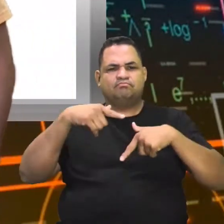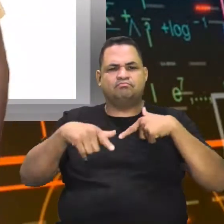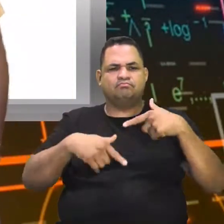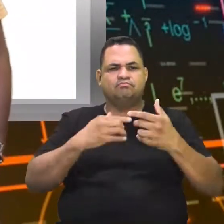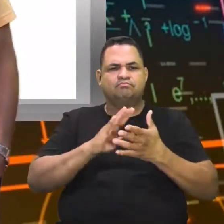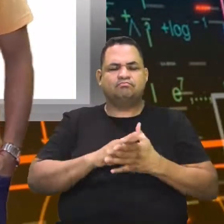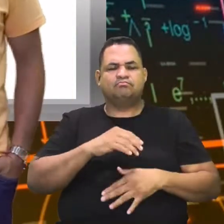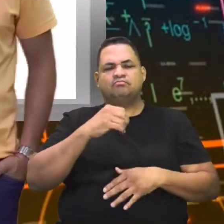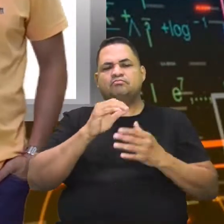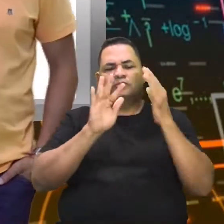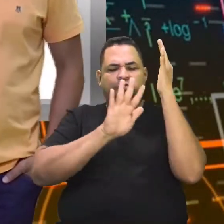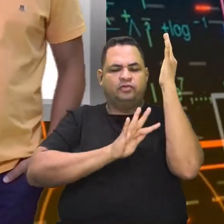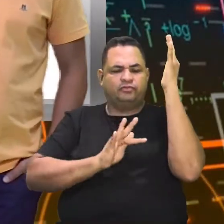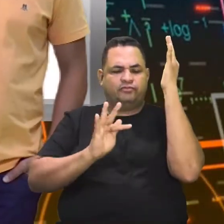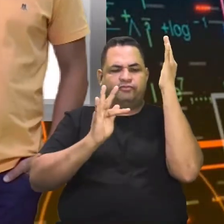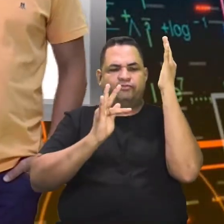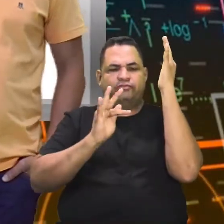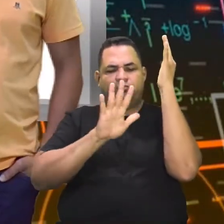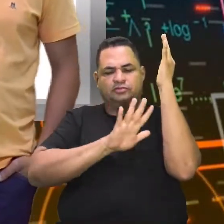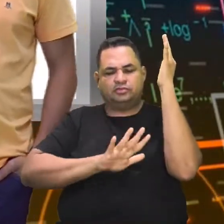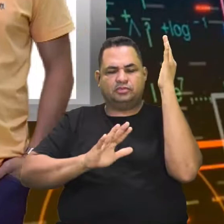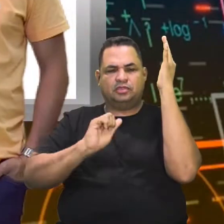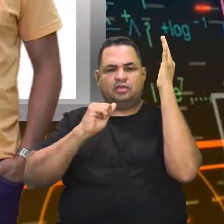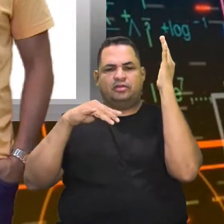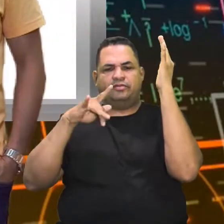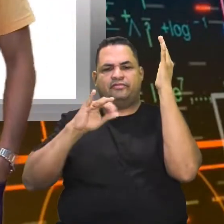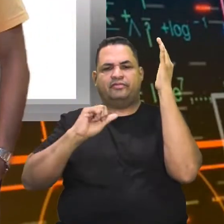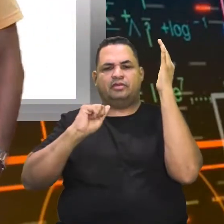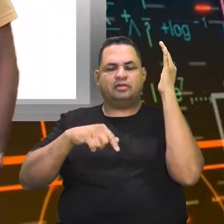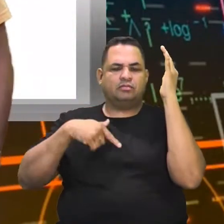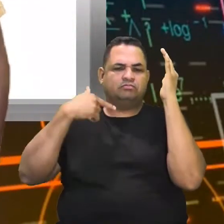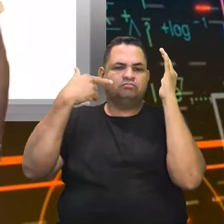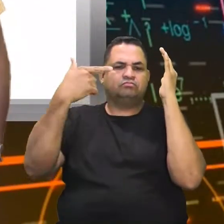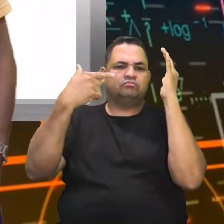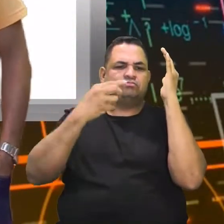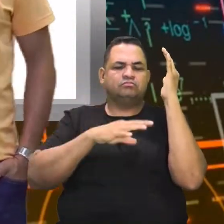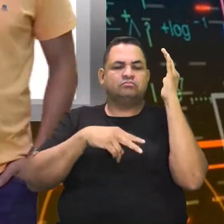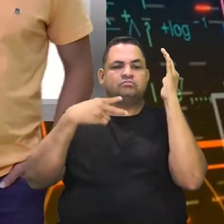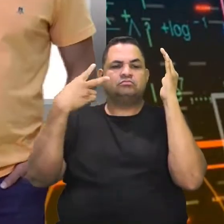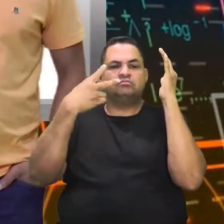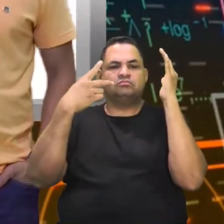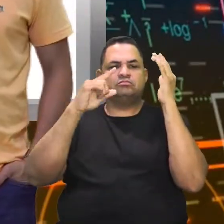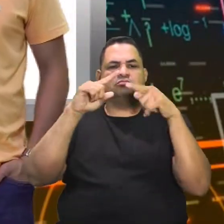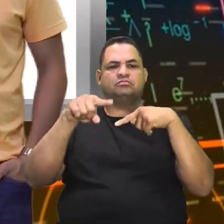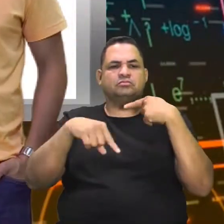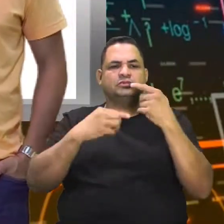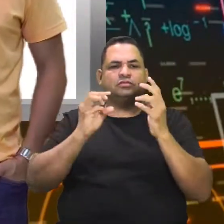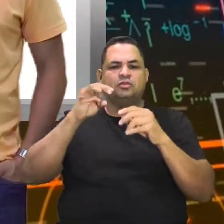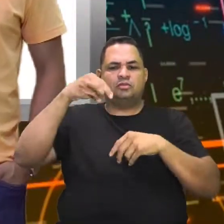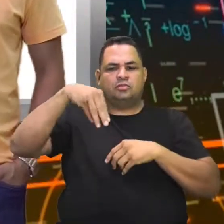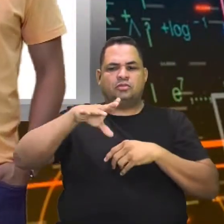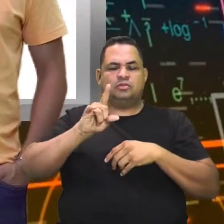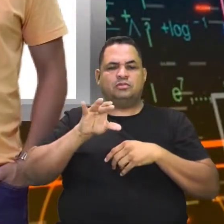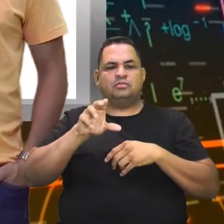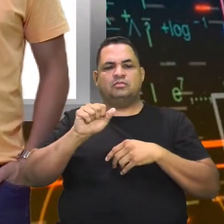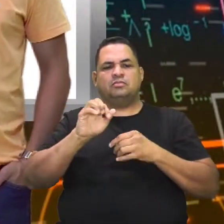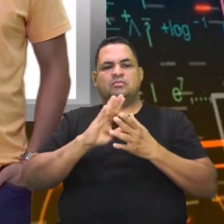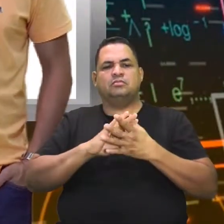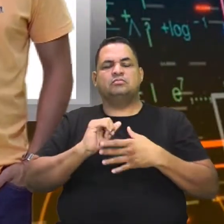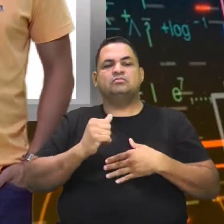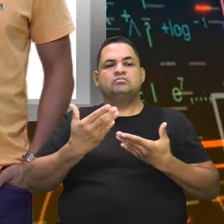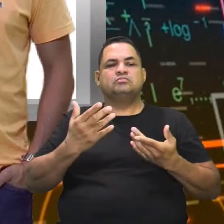função. A função afim, né, do primeiro grau, depois a quadrática, que é a do segundo grau, aí a gente passa pela modular, a gente vai